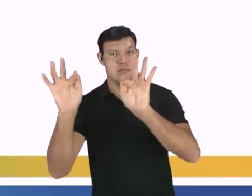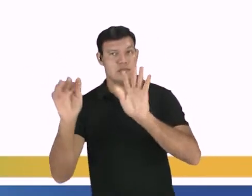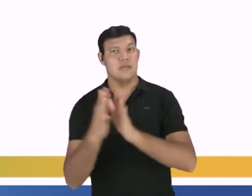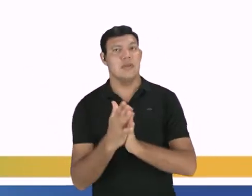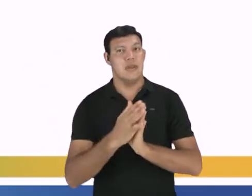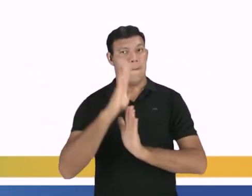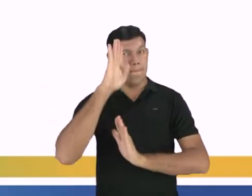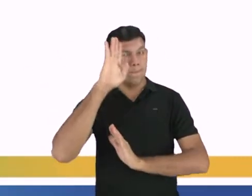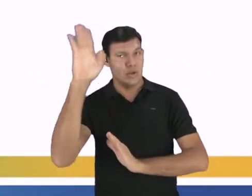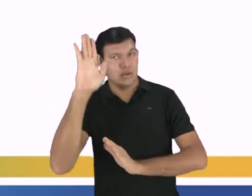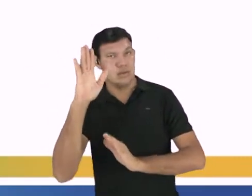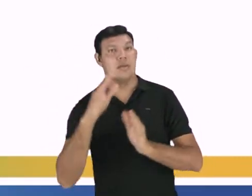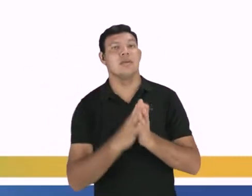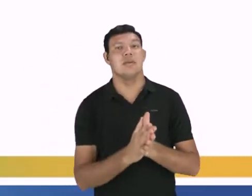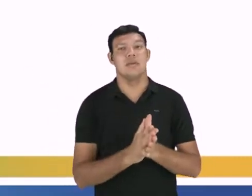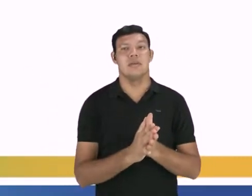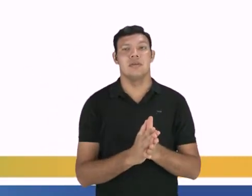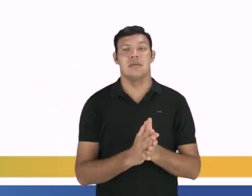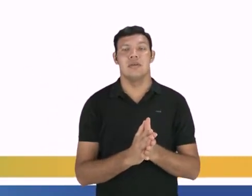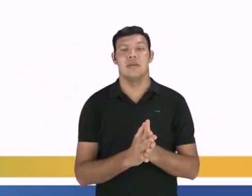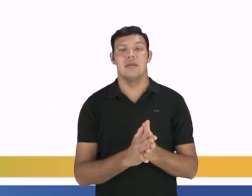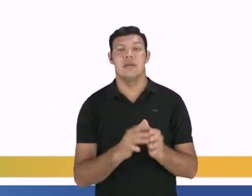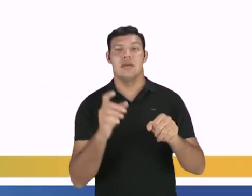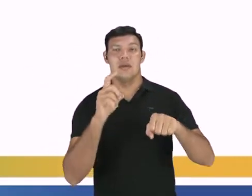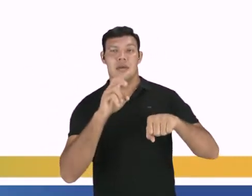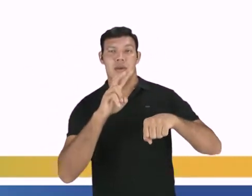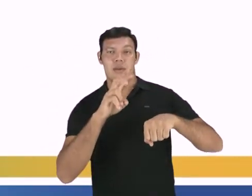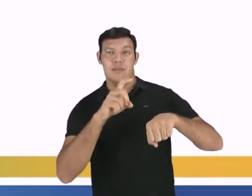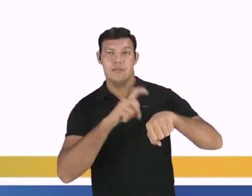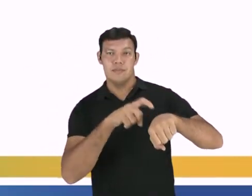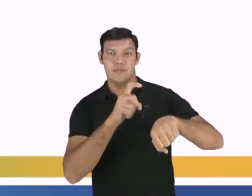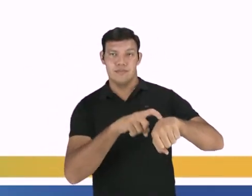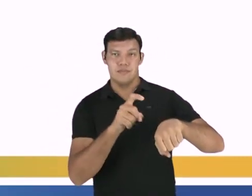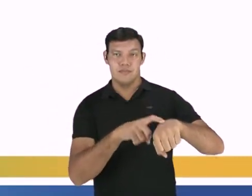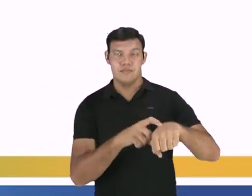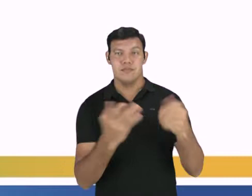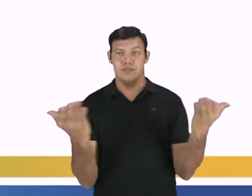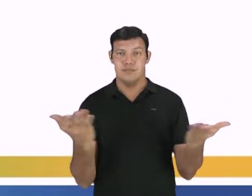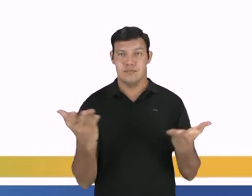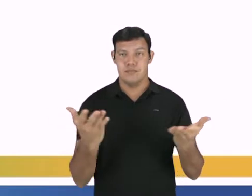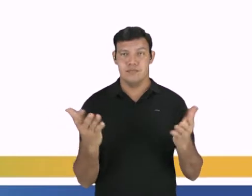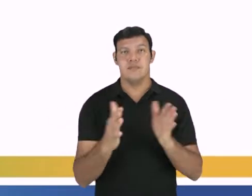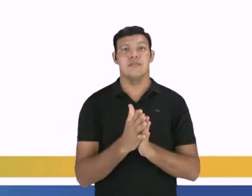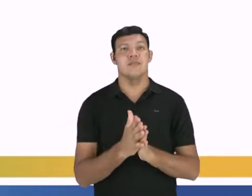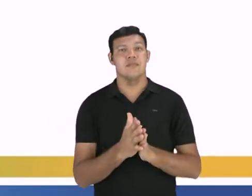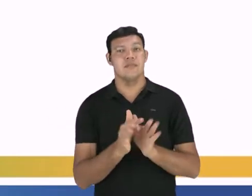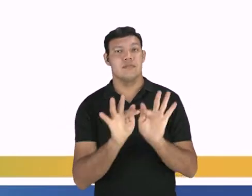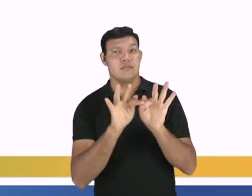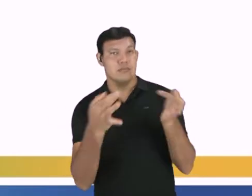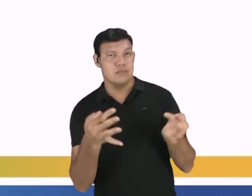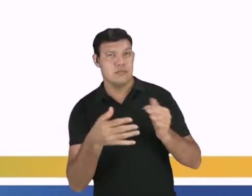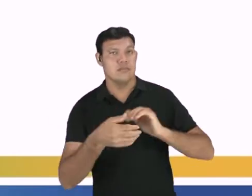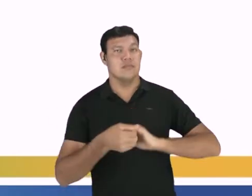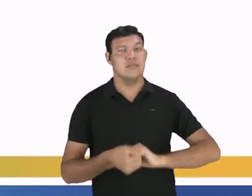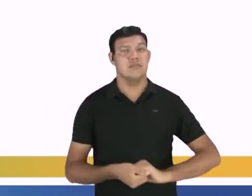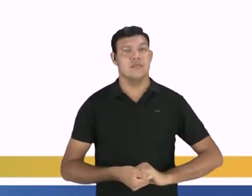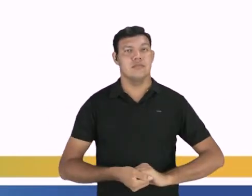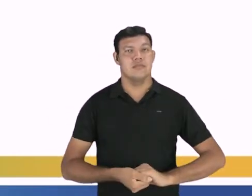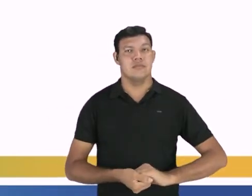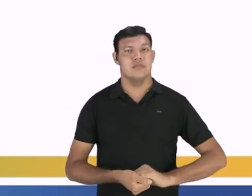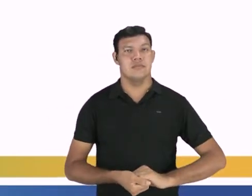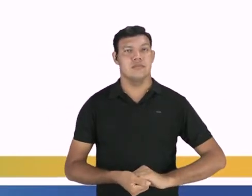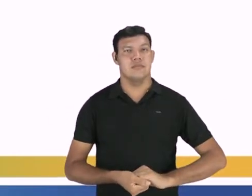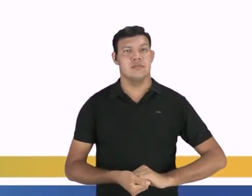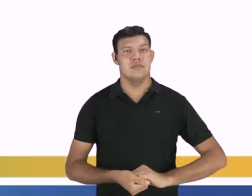principal, estejam no presente simples, simple present. Por exemplo, if I study a lot,